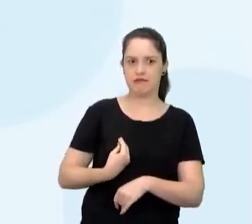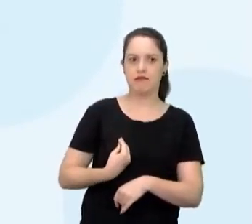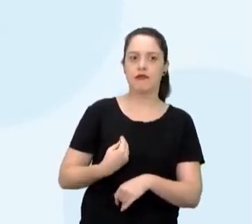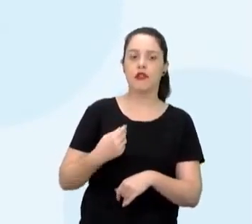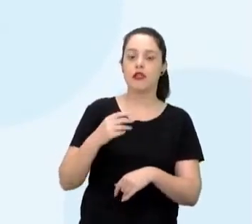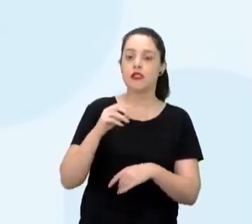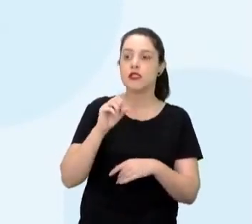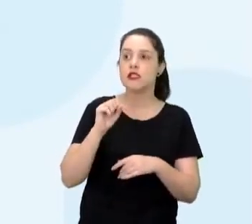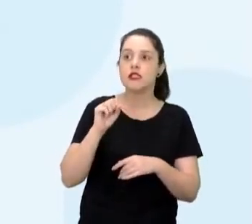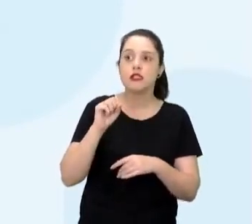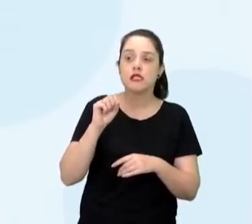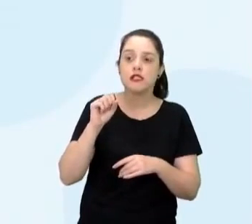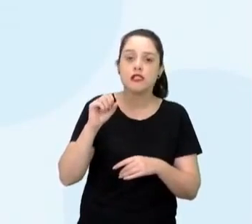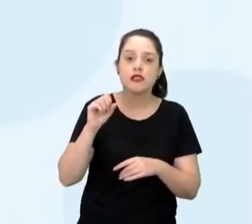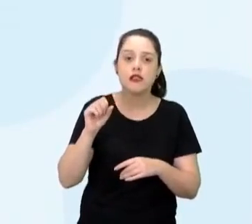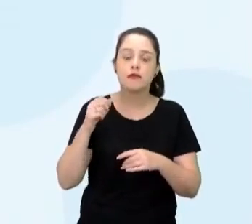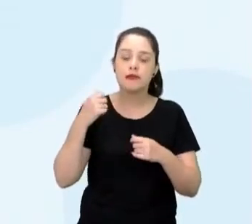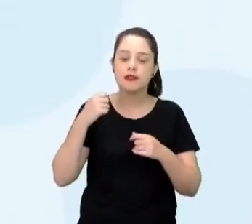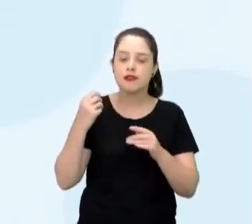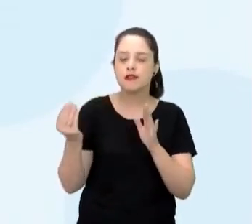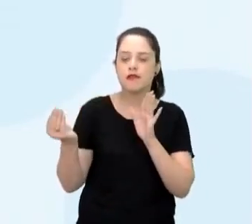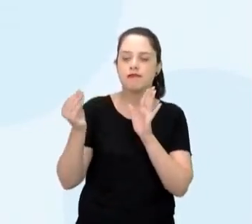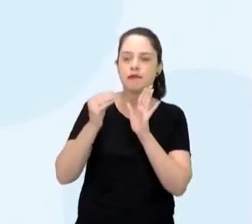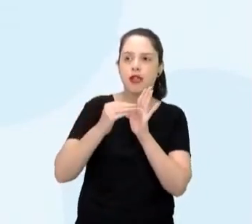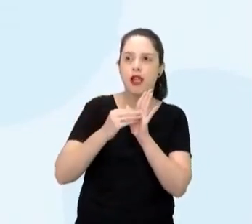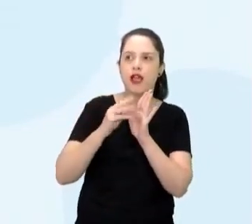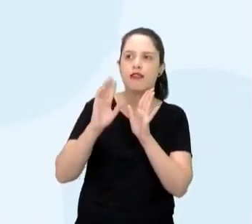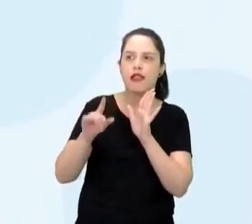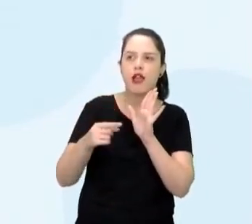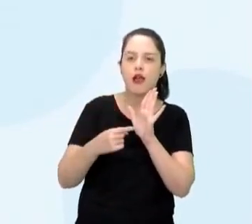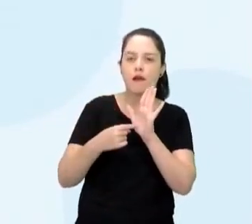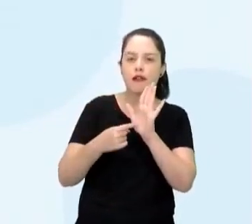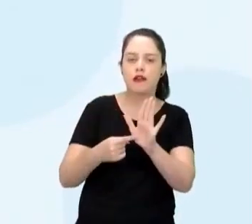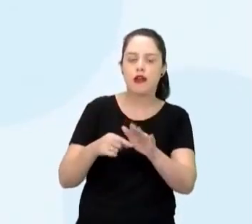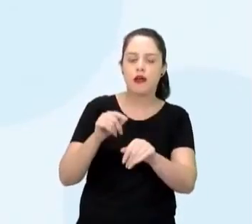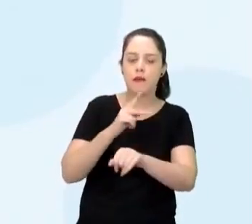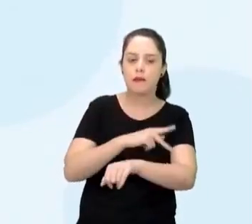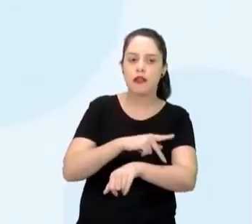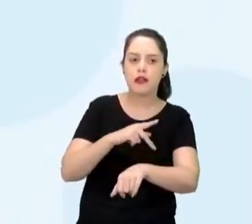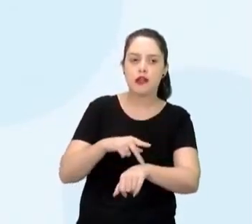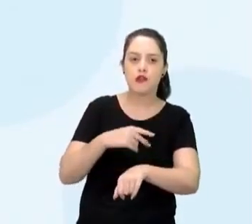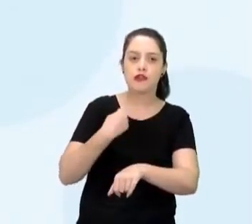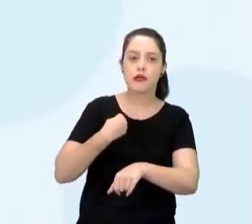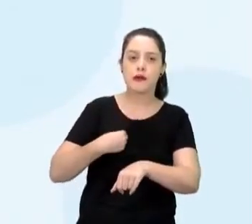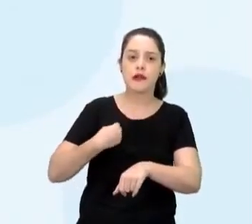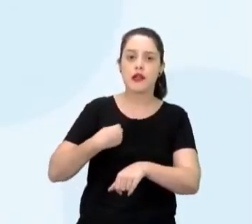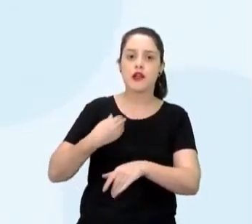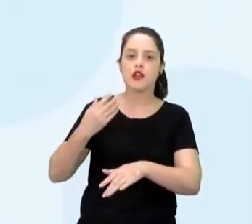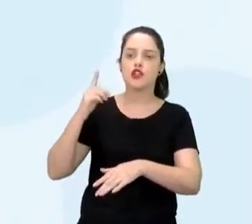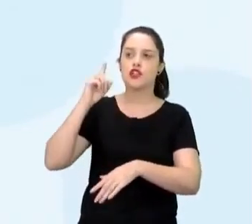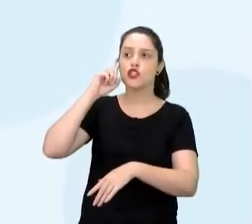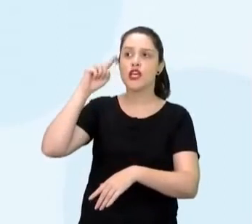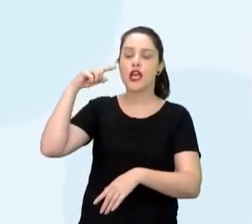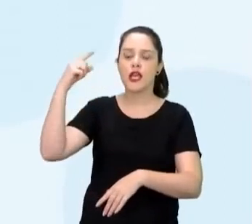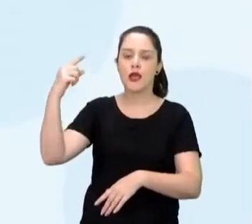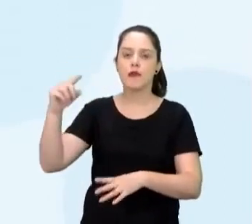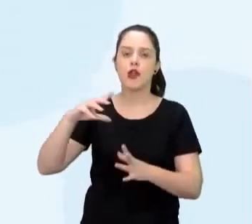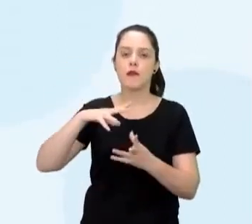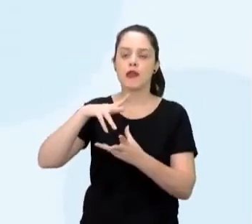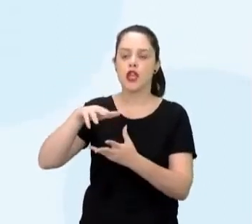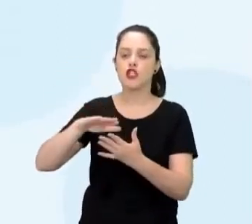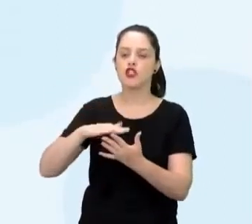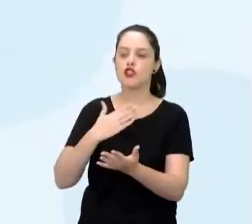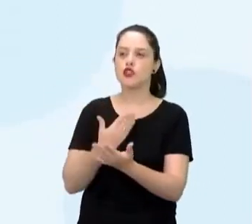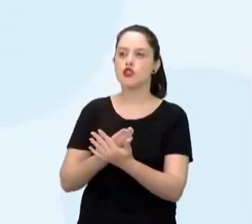Cite ações que representam a pedagogia da presença diariamente no ambiente